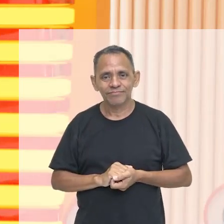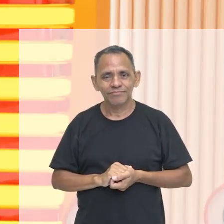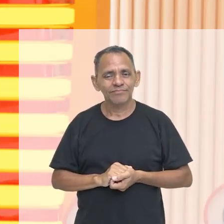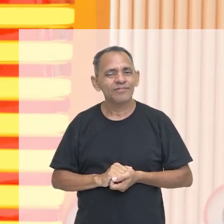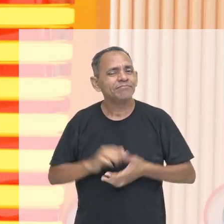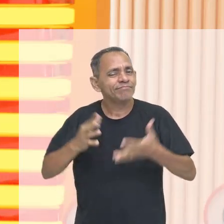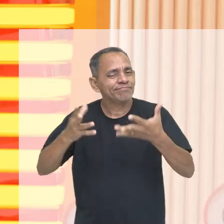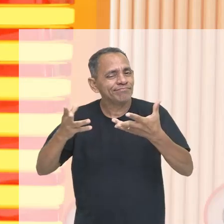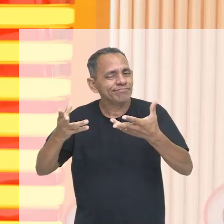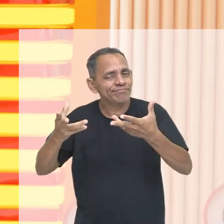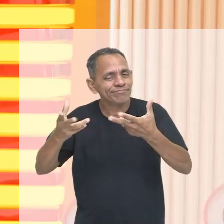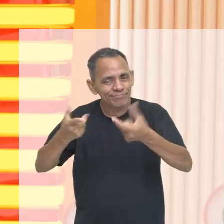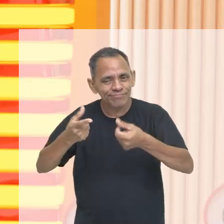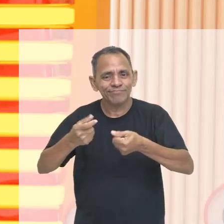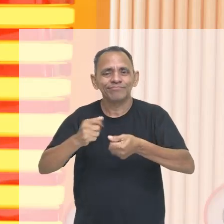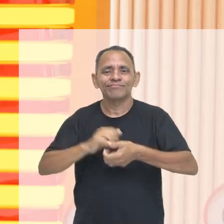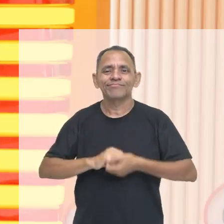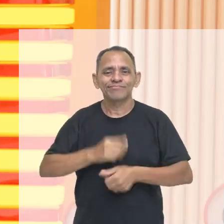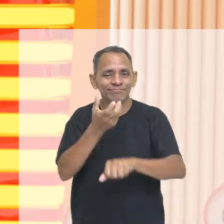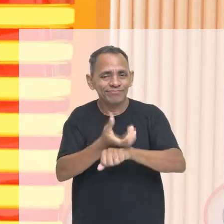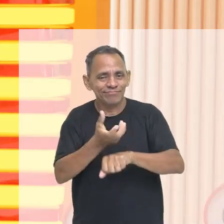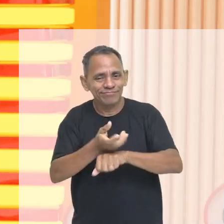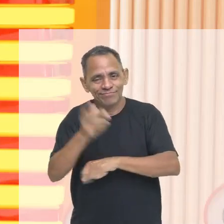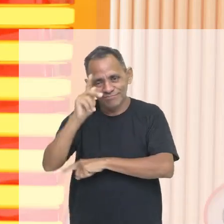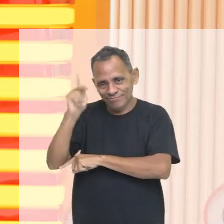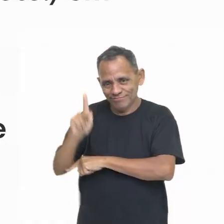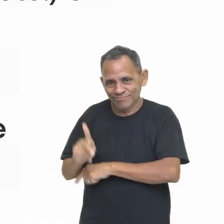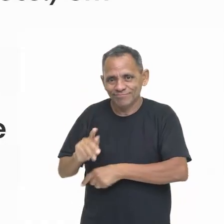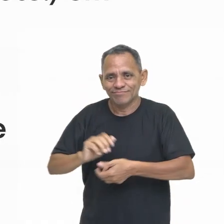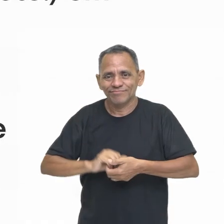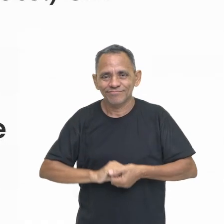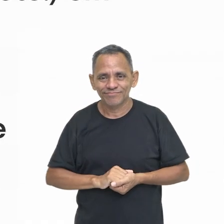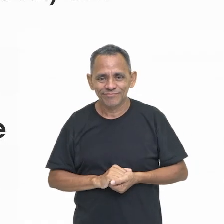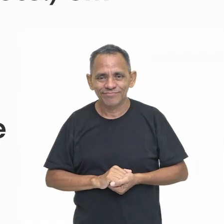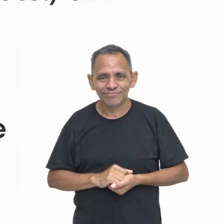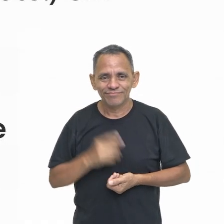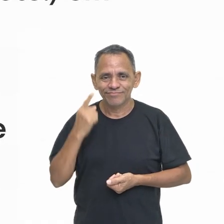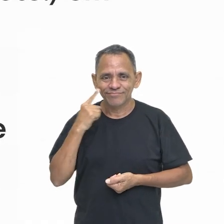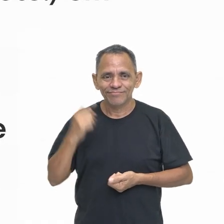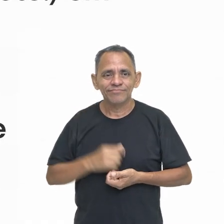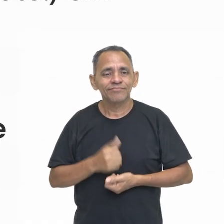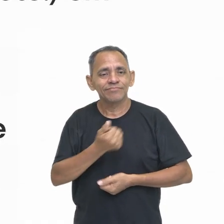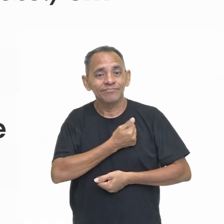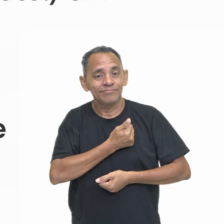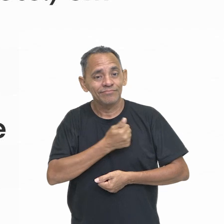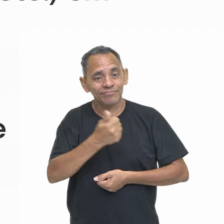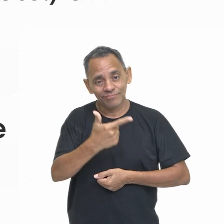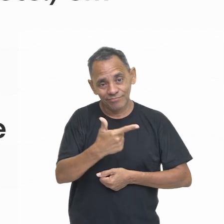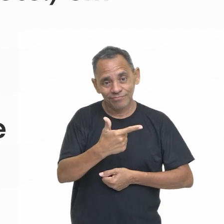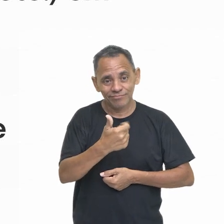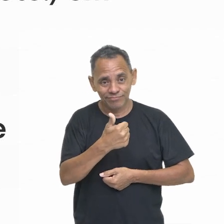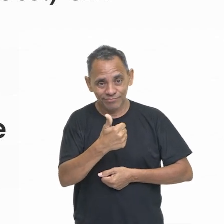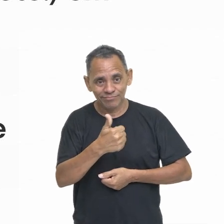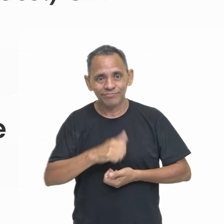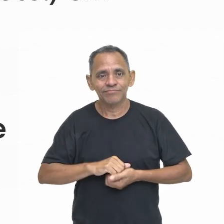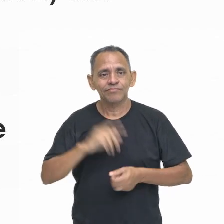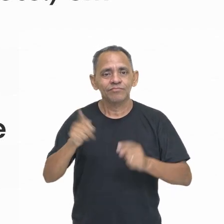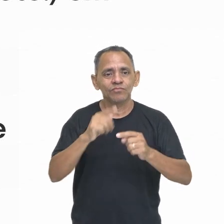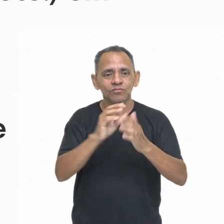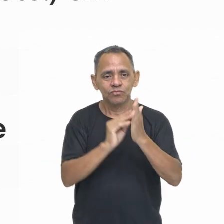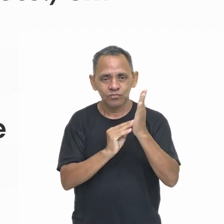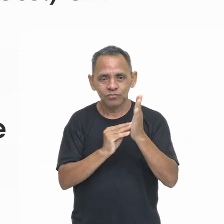melhor componente, o componente de História. Vamos à nossa aula? Aula de número 21, objeto